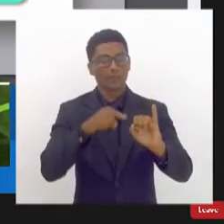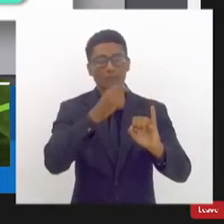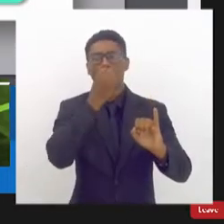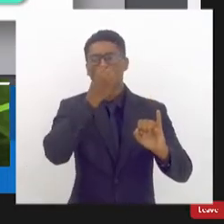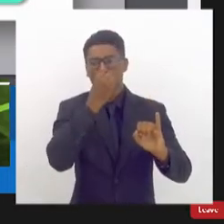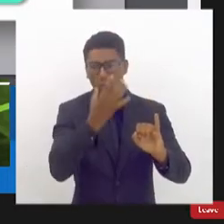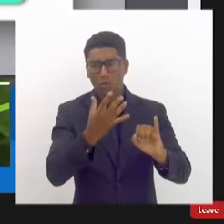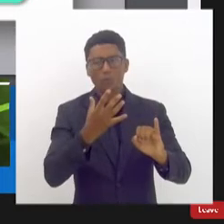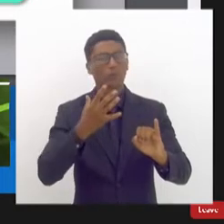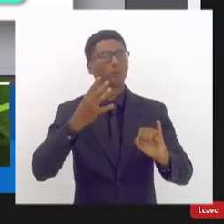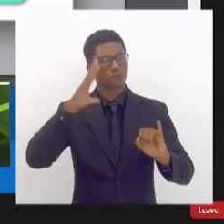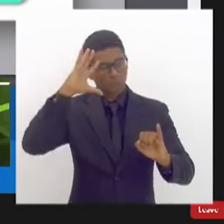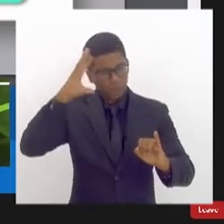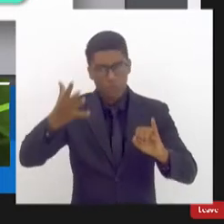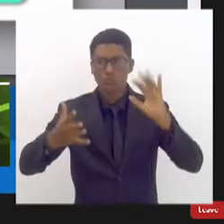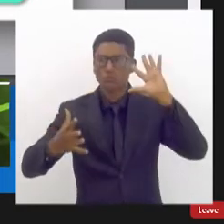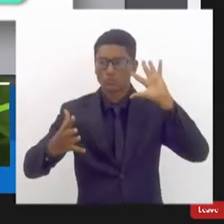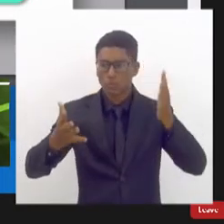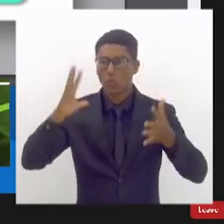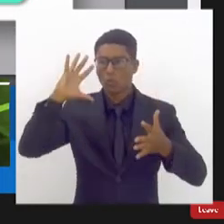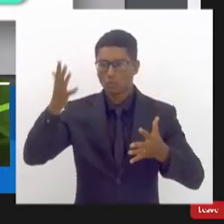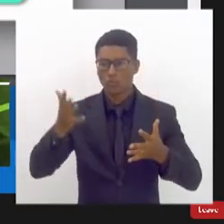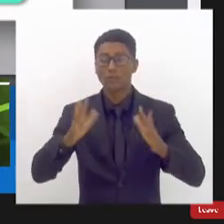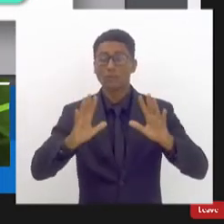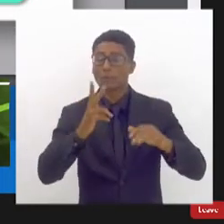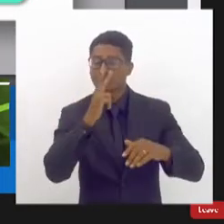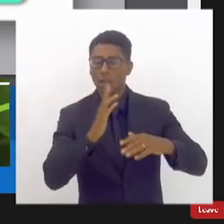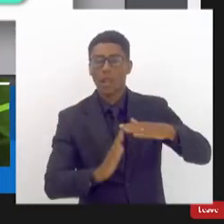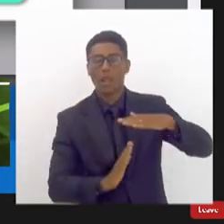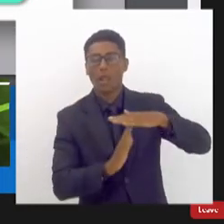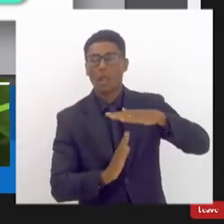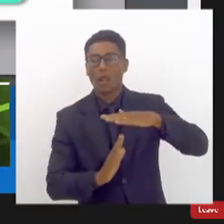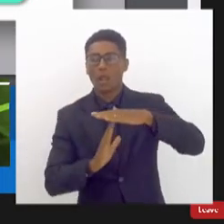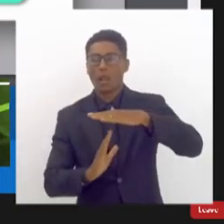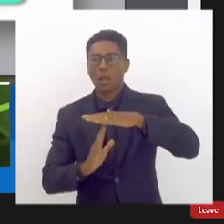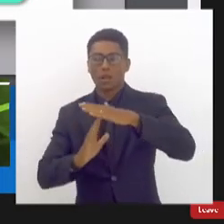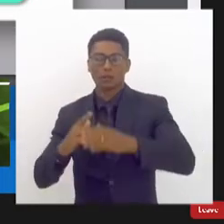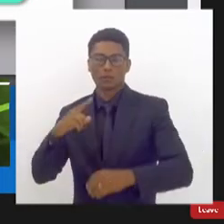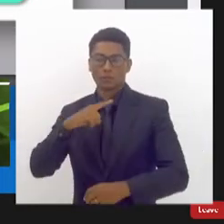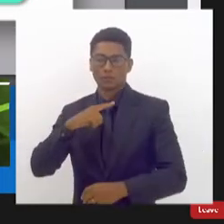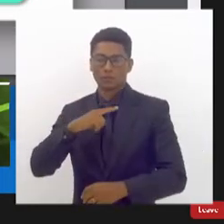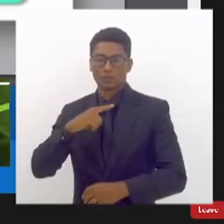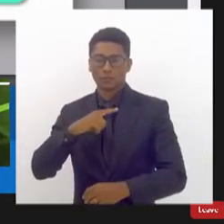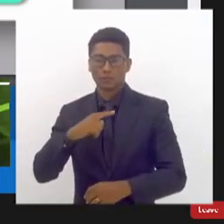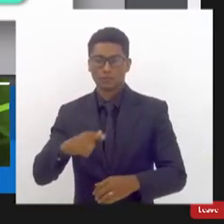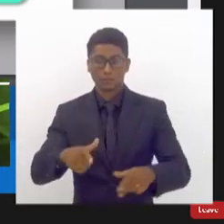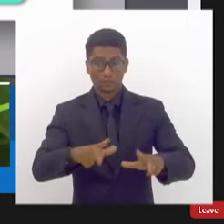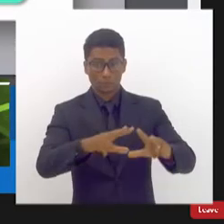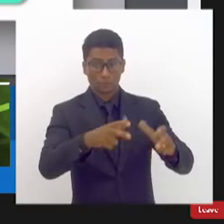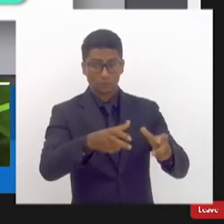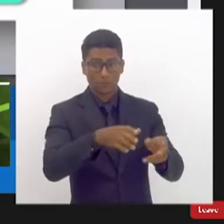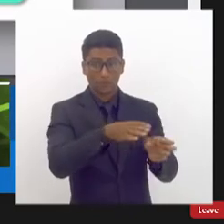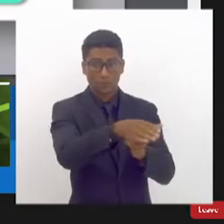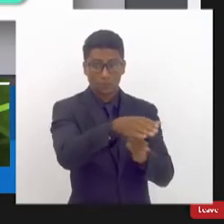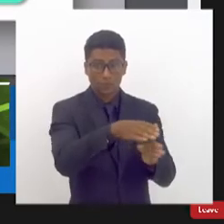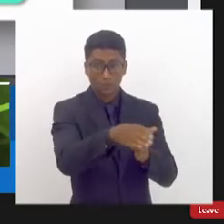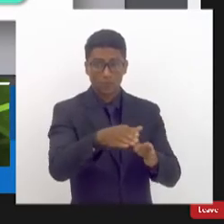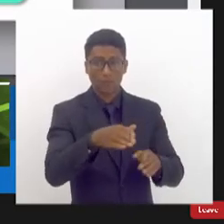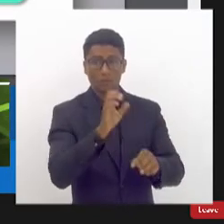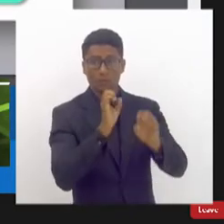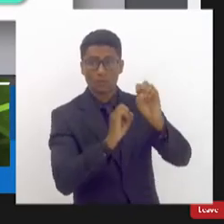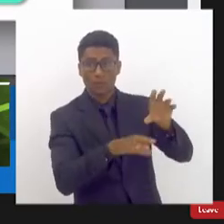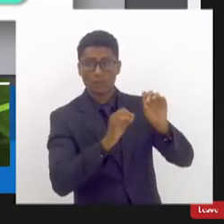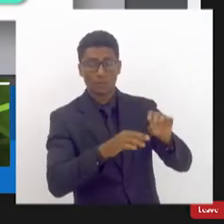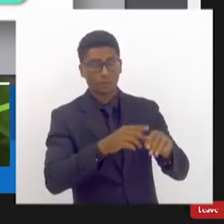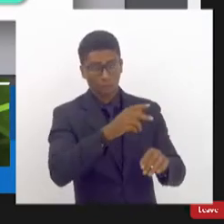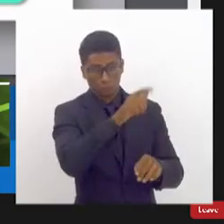facilitadora, mas ele possui limites específicos quanto ao uso pelo Conselho Estadual de Educação. Os conselheiros